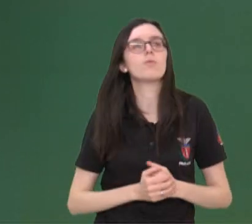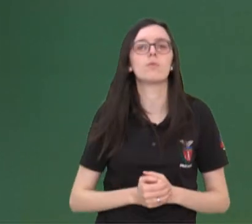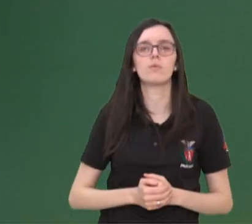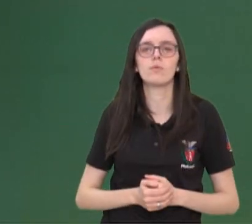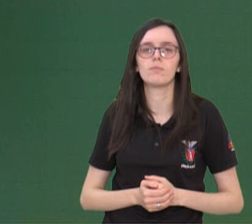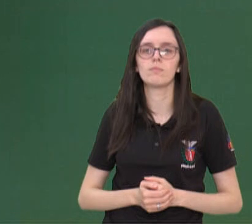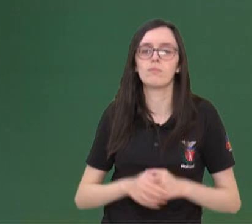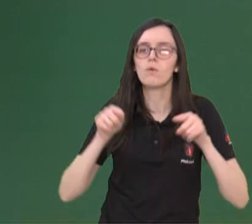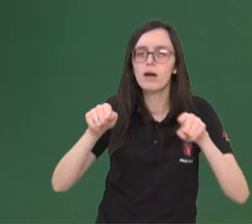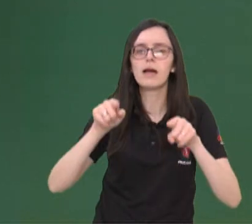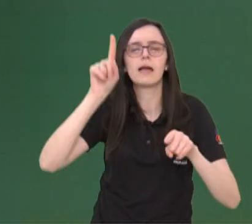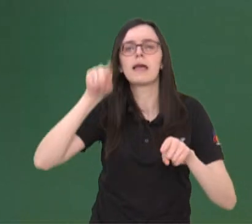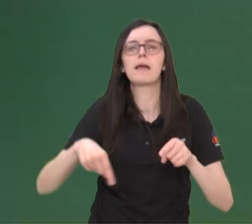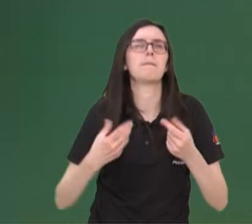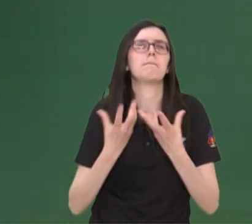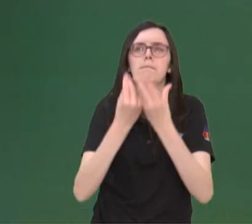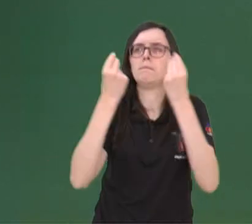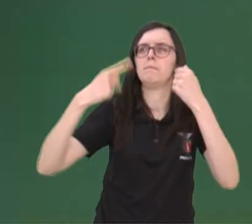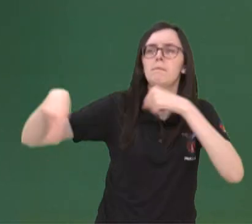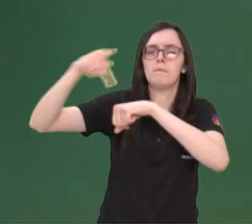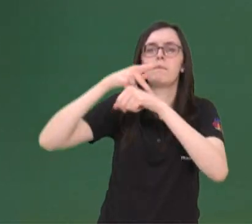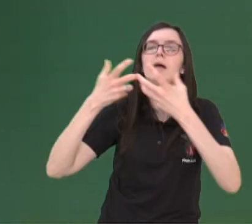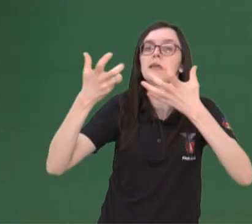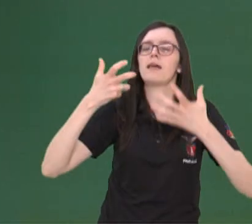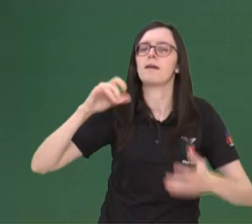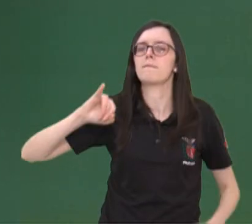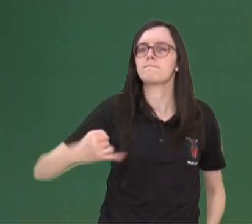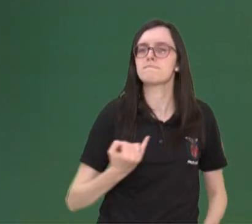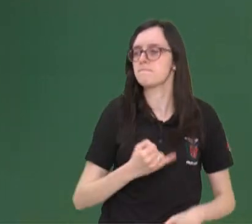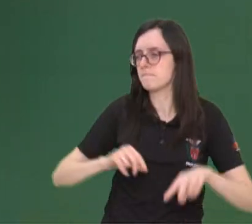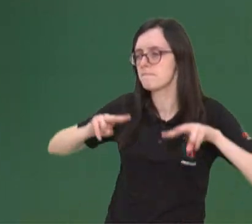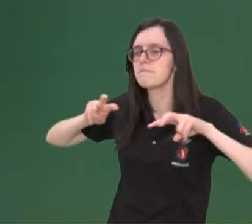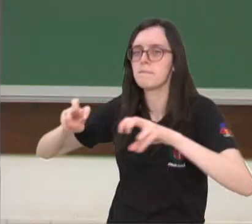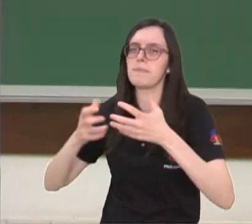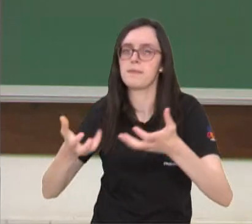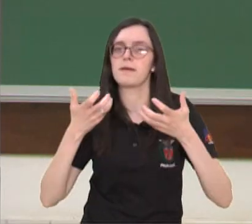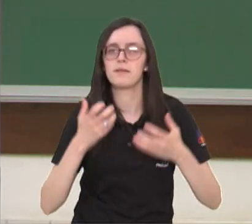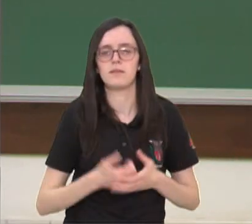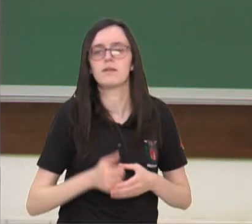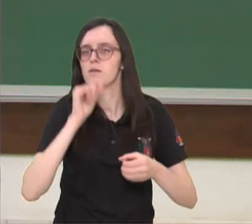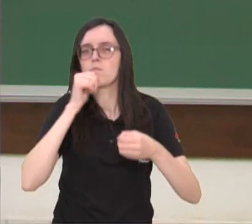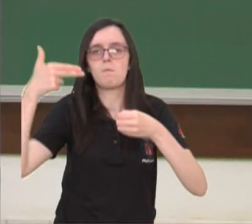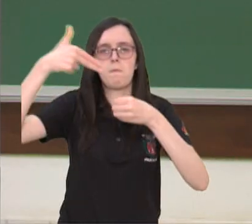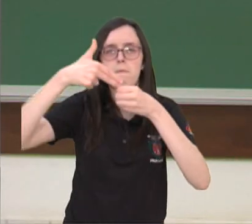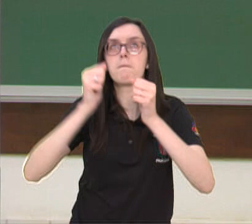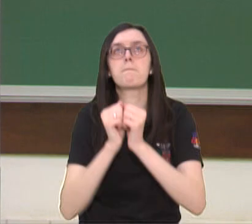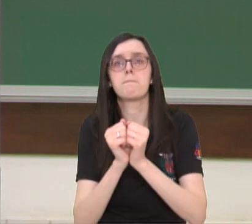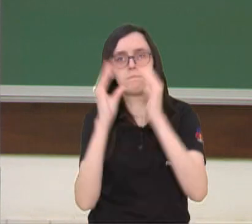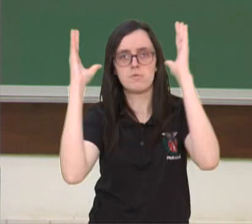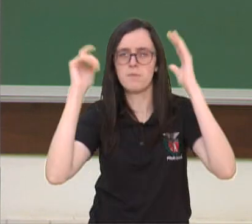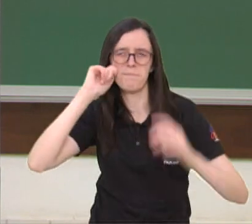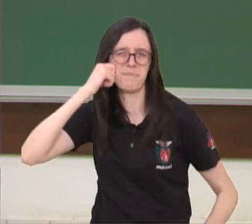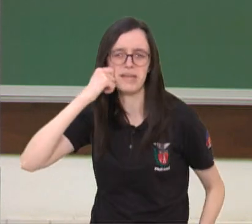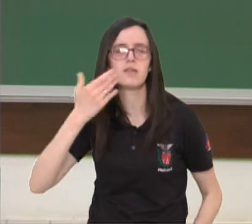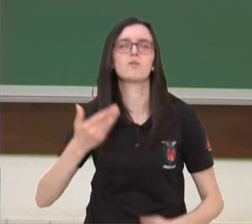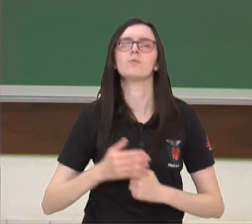isso muitos países querem se apropriar disso. Petróleo,